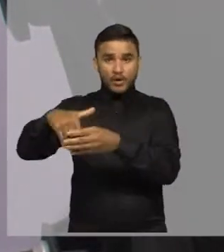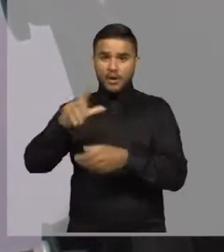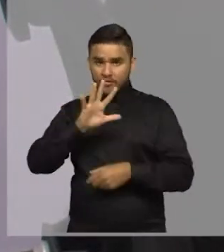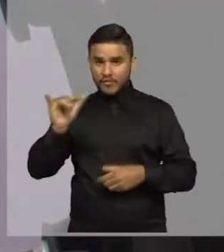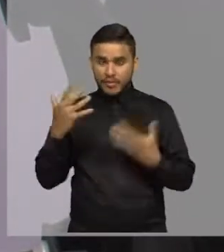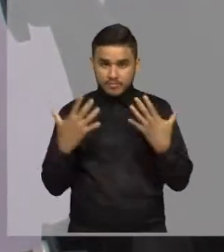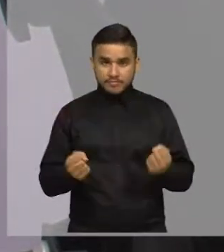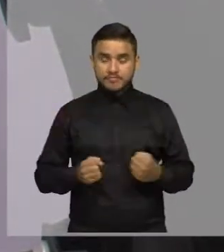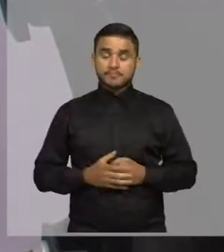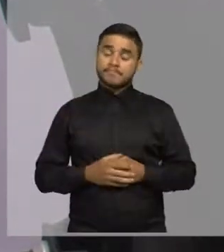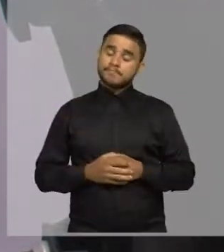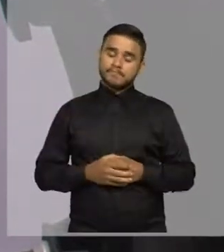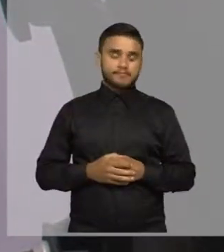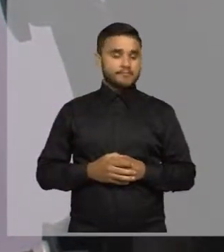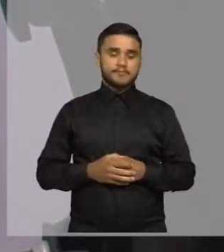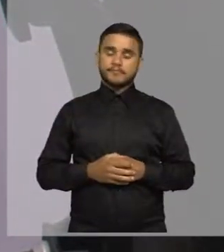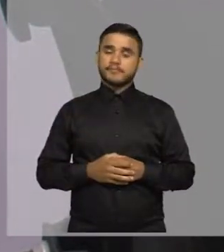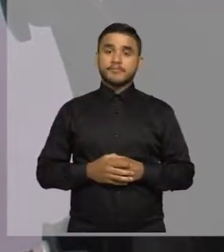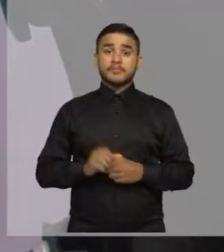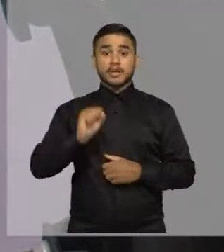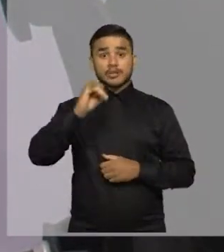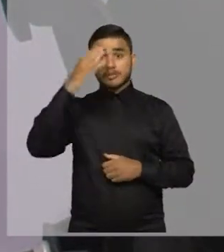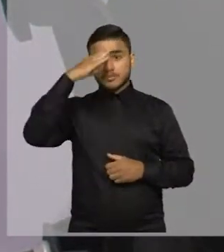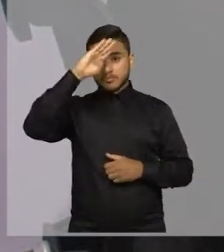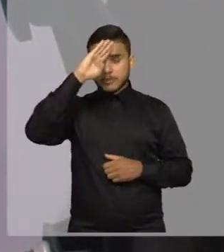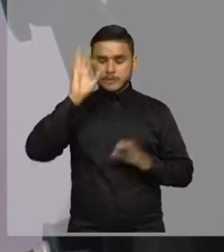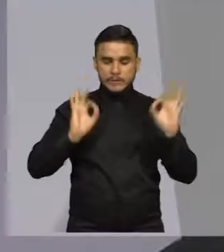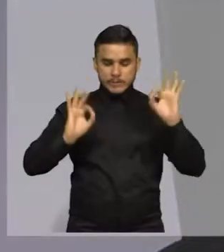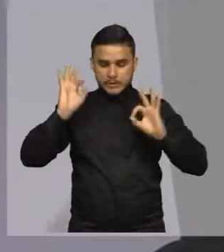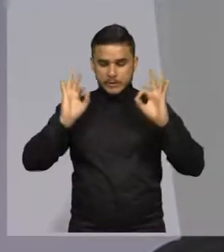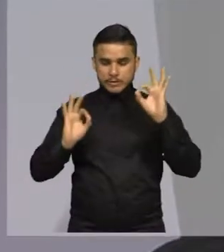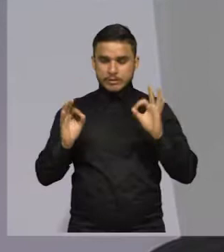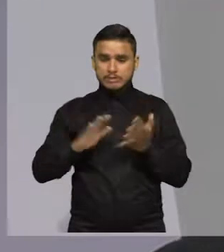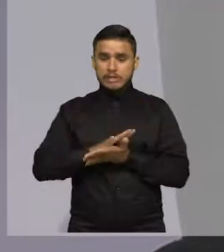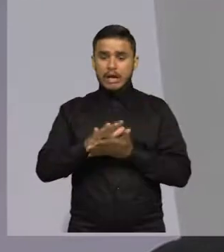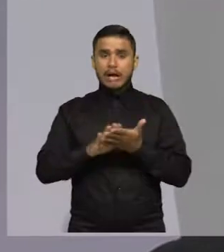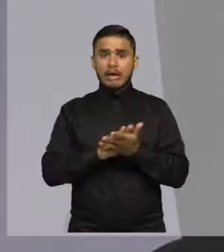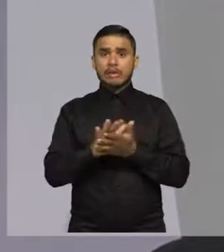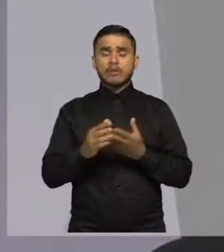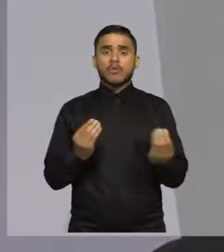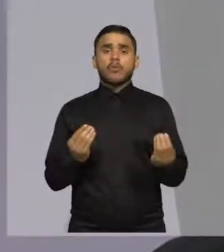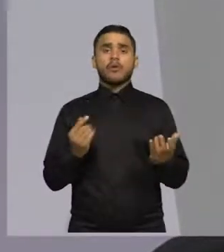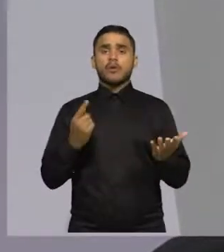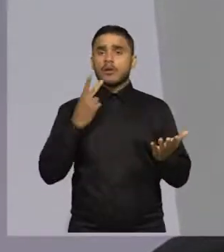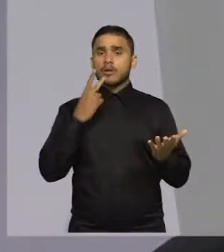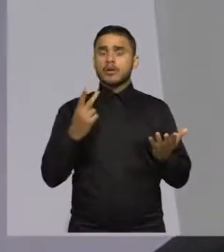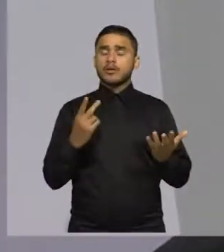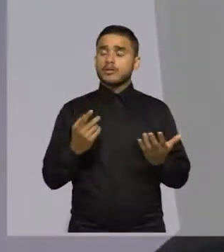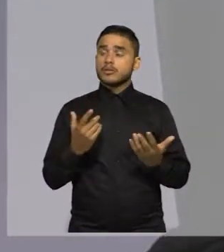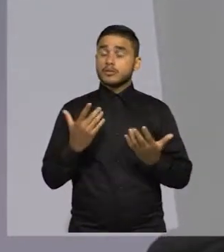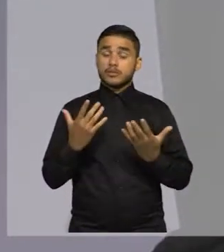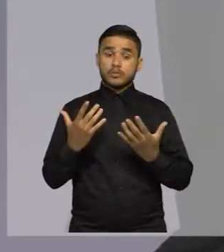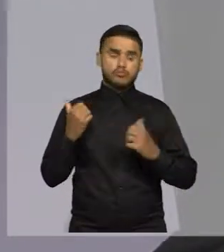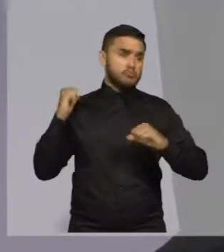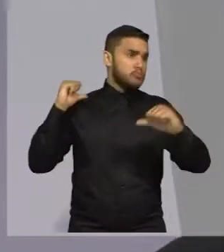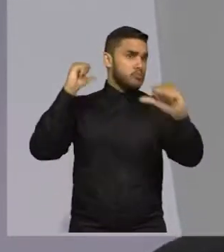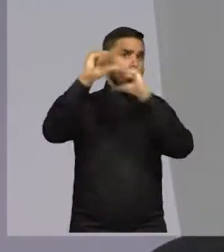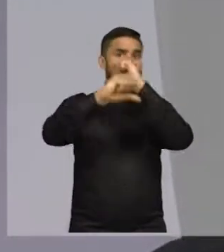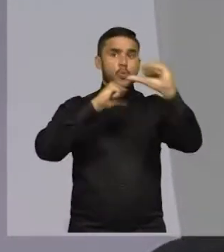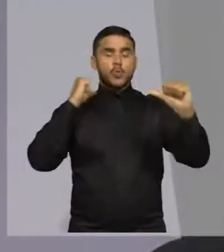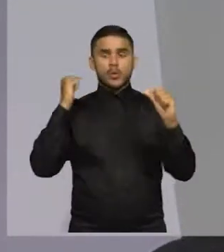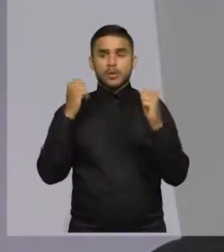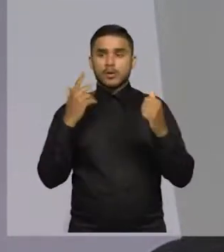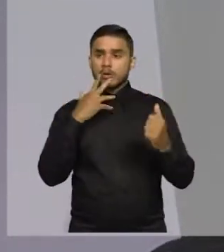nele. Se ele não fizer isso, não adiantou essa pretensa